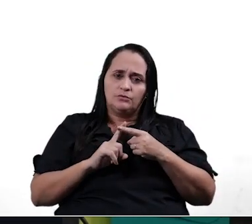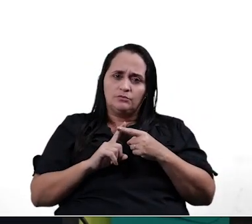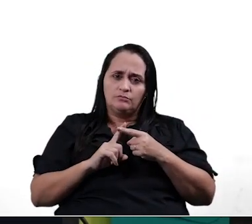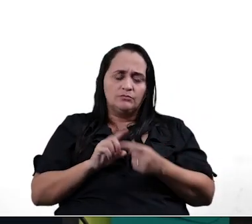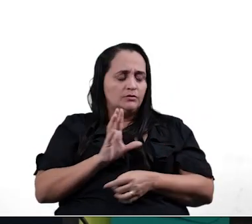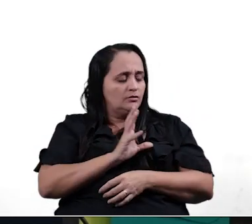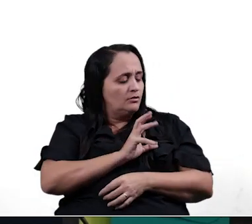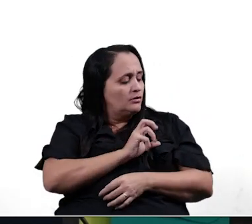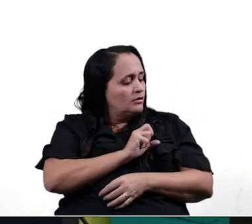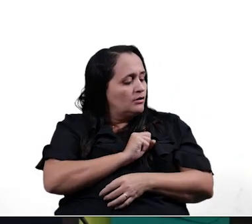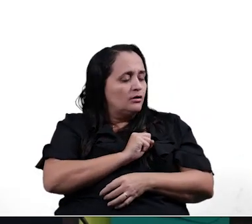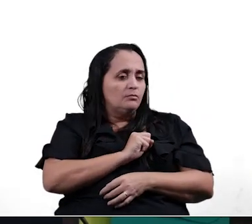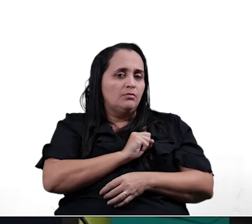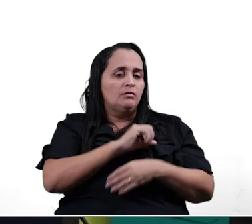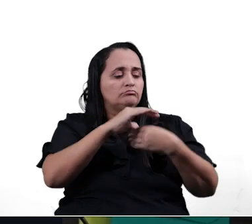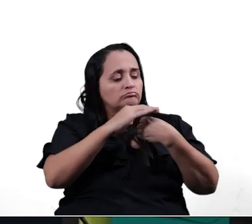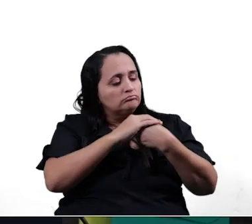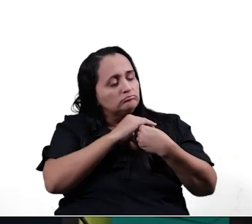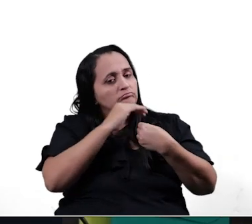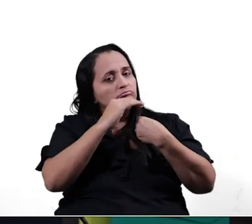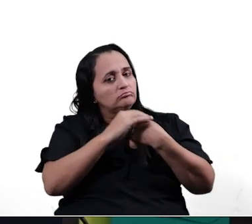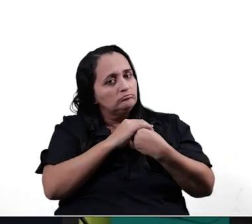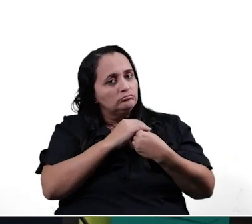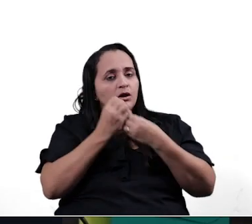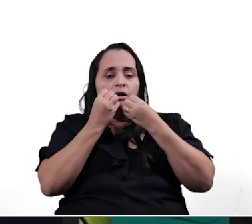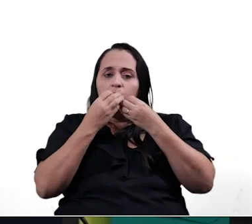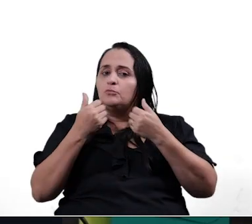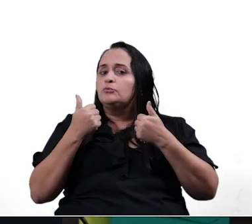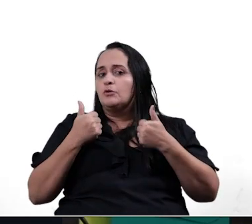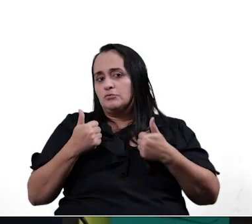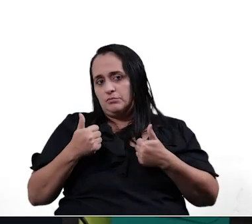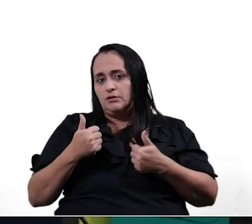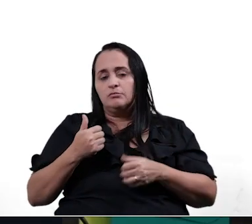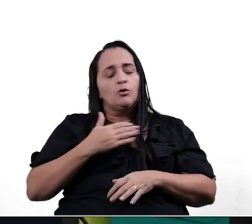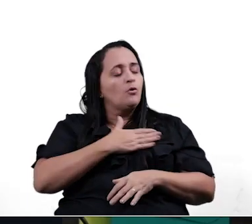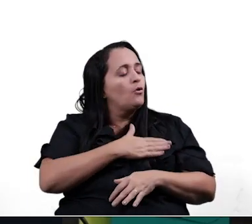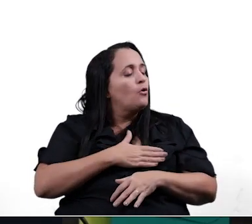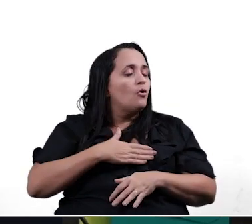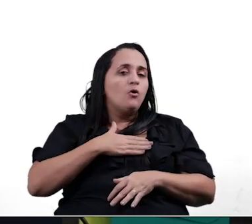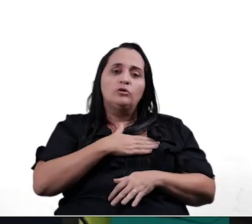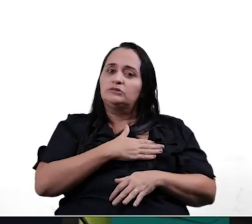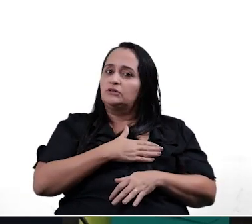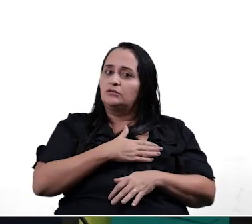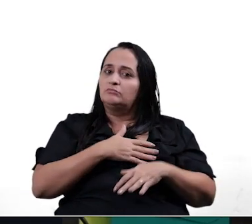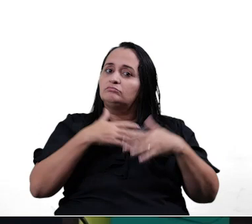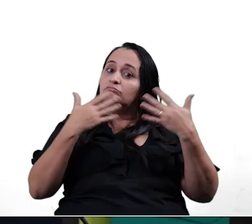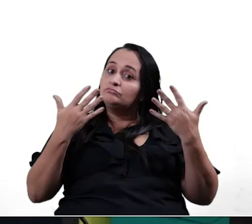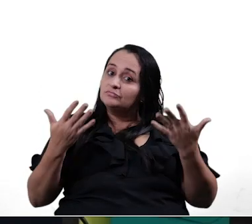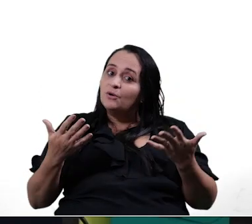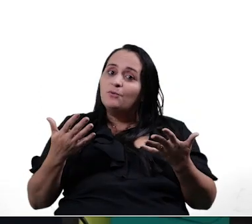ama a gente e nos dá esse conselho, faz por nosso bem, gosta da gente. E essa é a prova que a mamãe